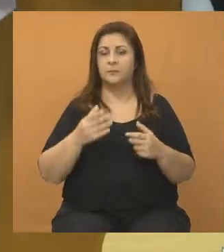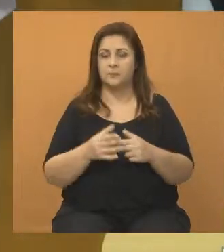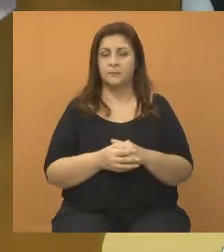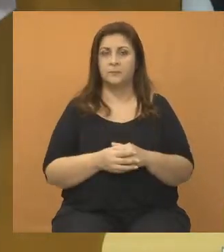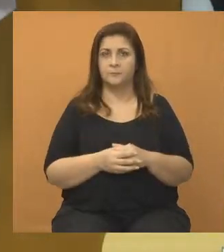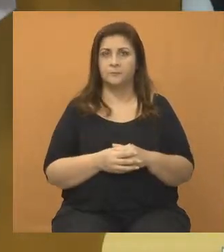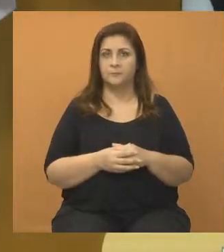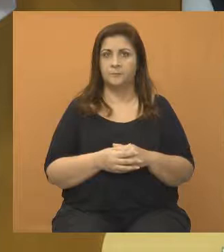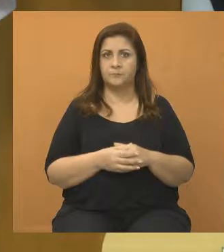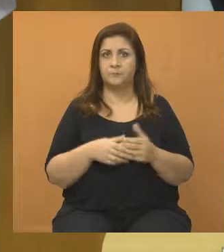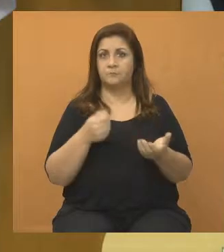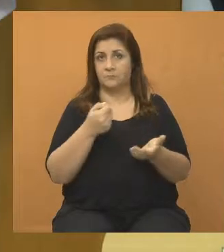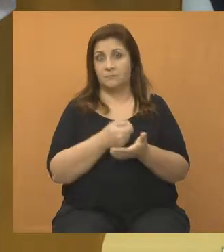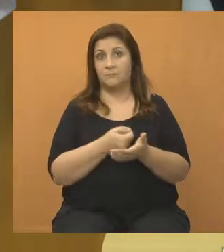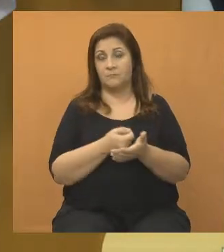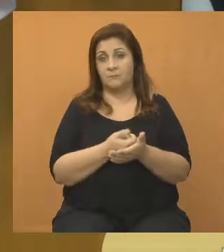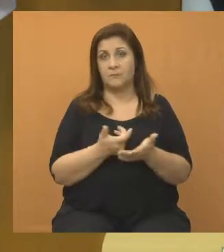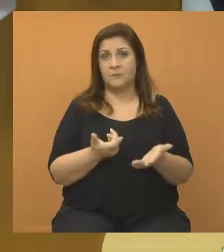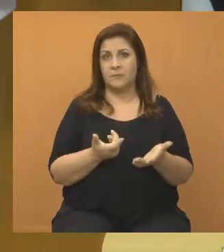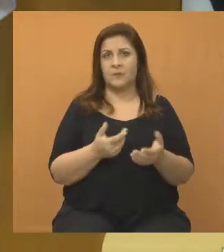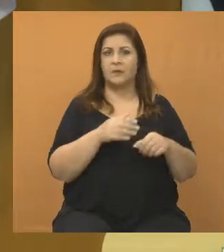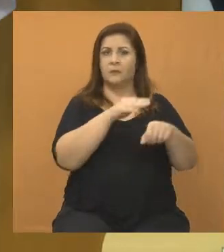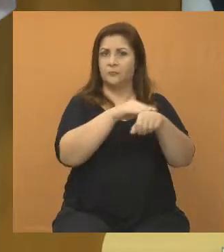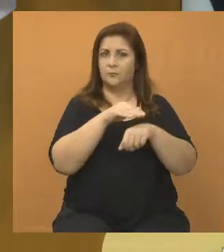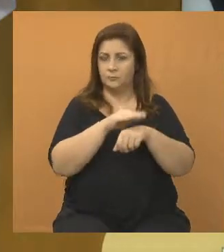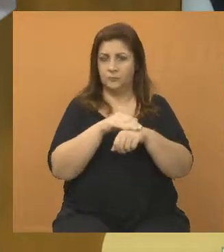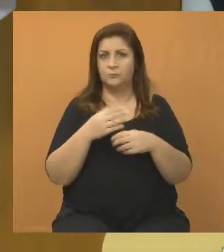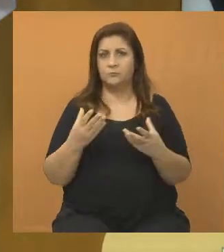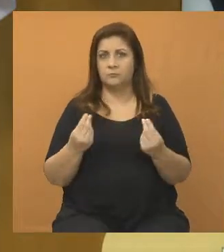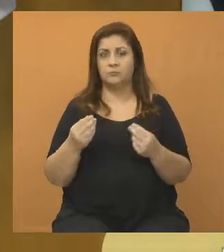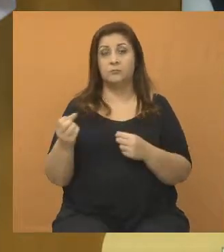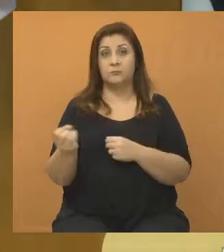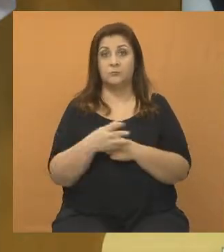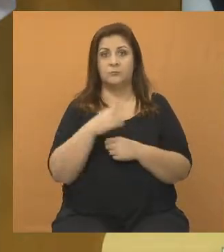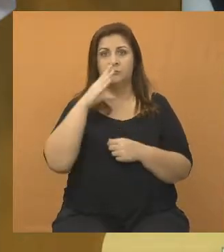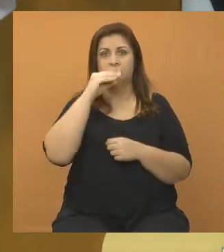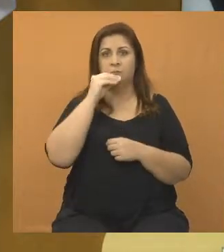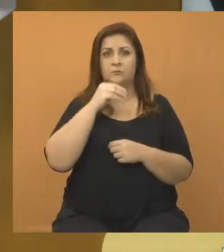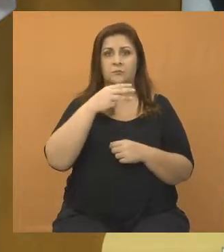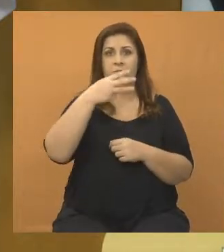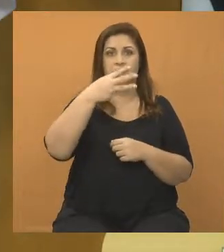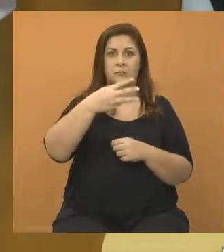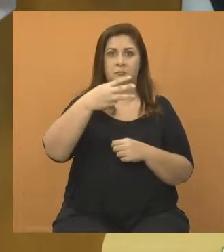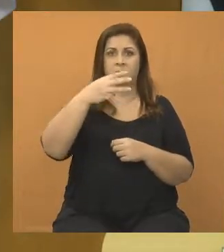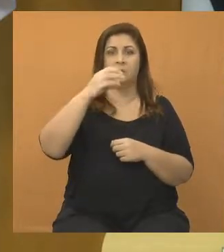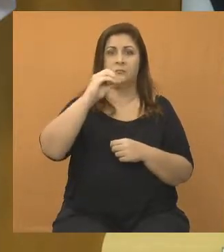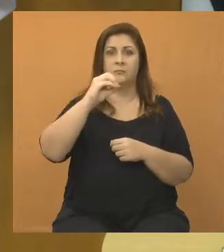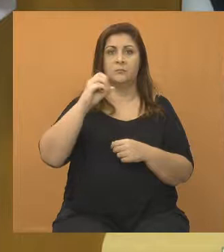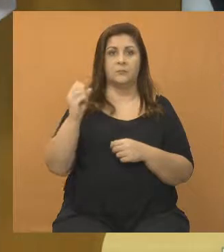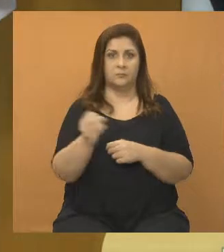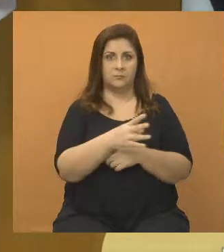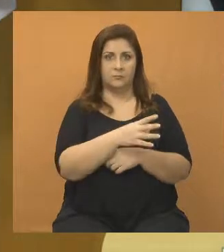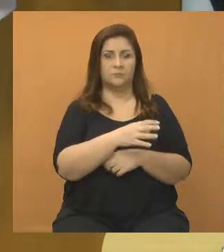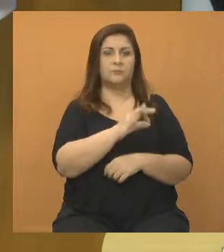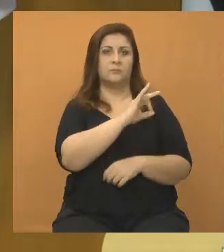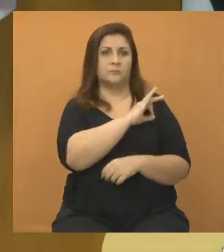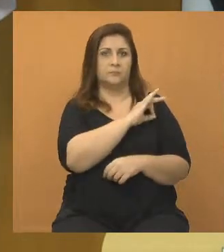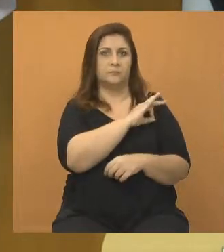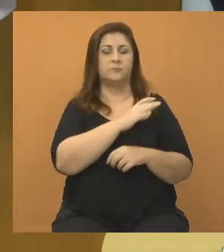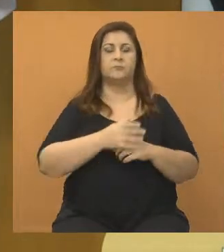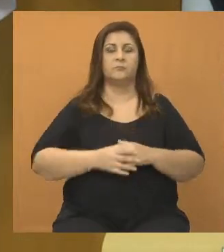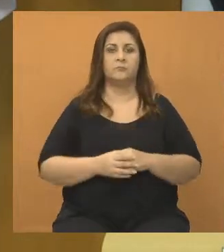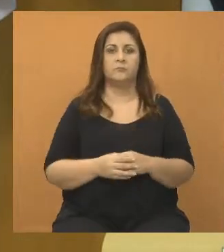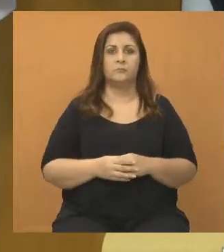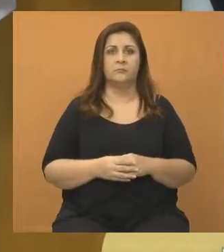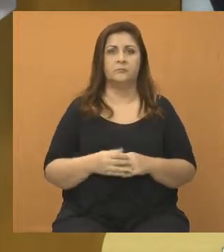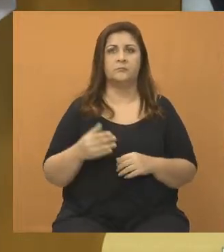então a folha foram chamados 30 novos guardas, né? Então isso tem impacto na folha, já havia